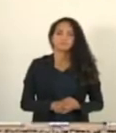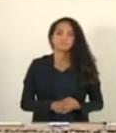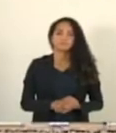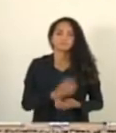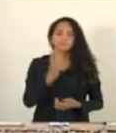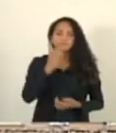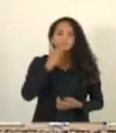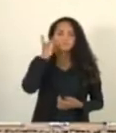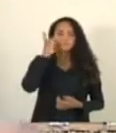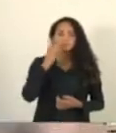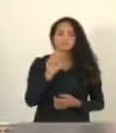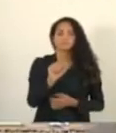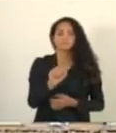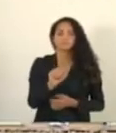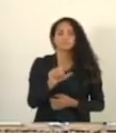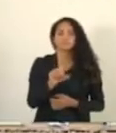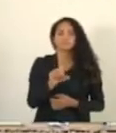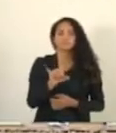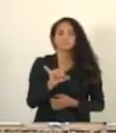Deputada Adilson Espíndola.